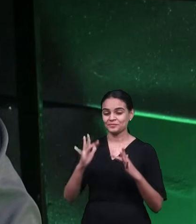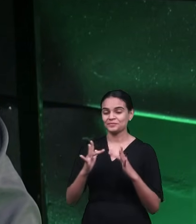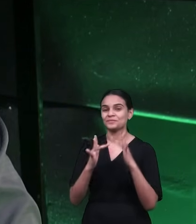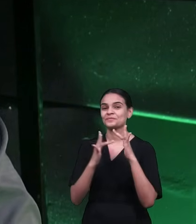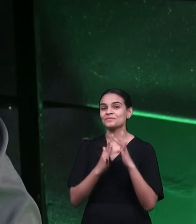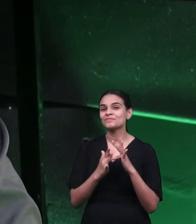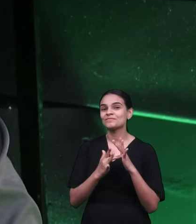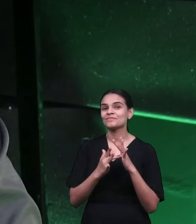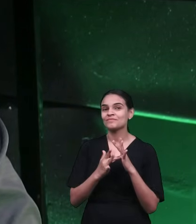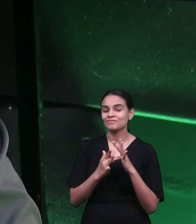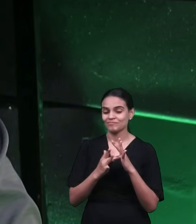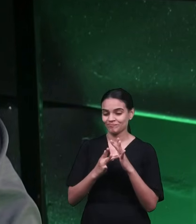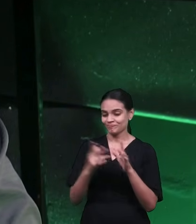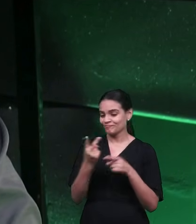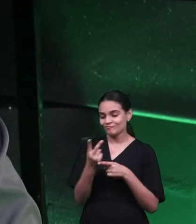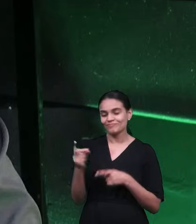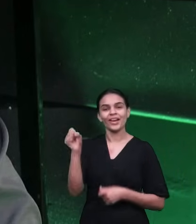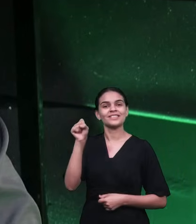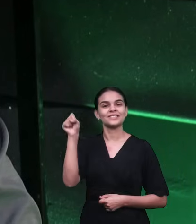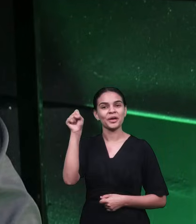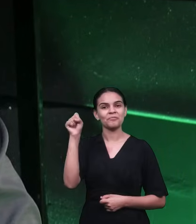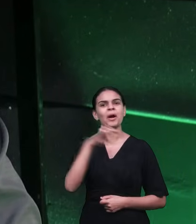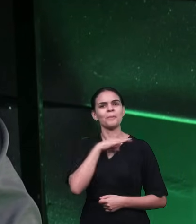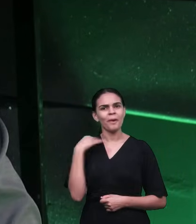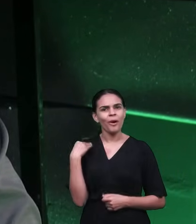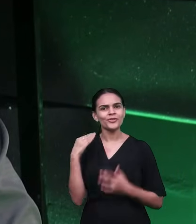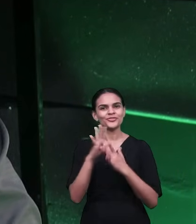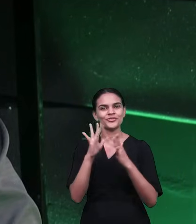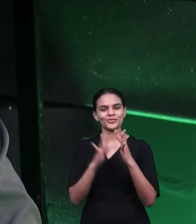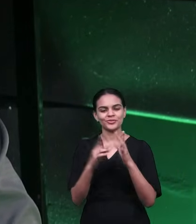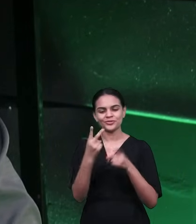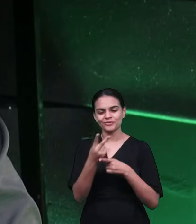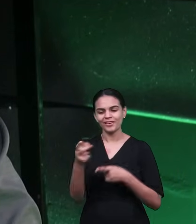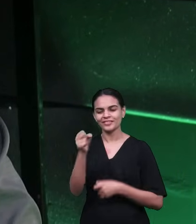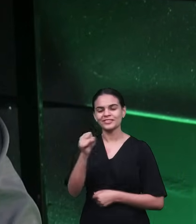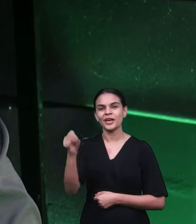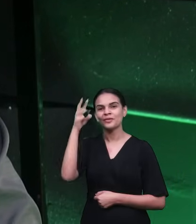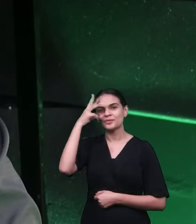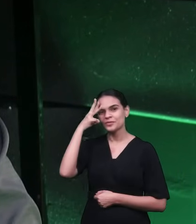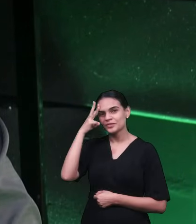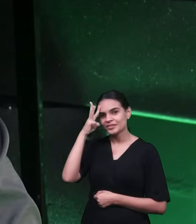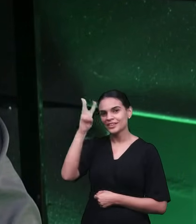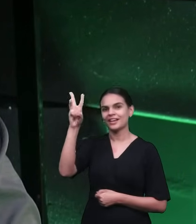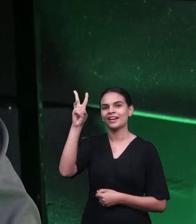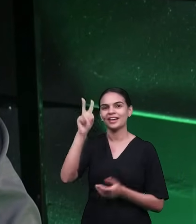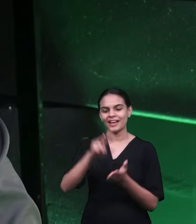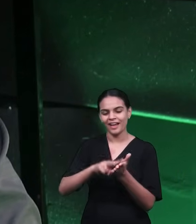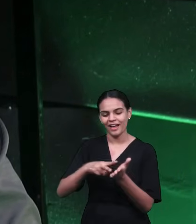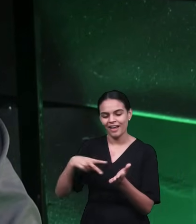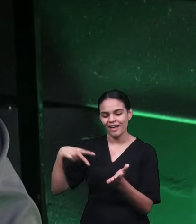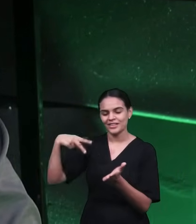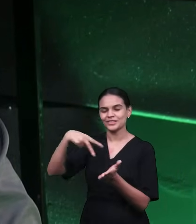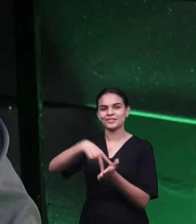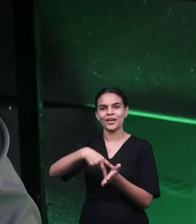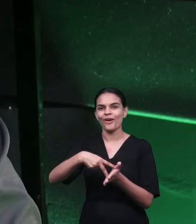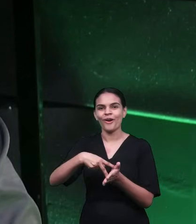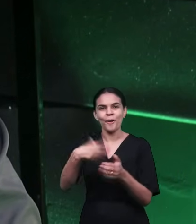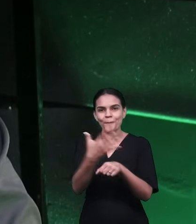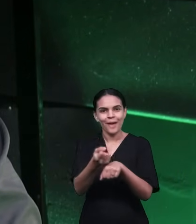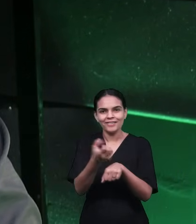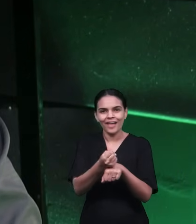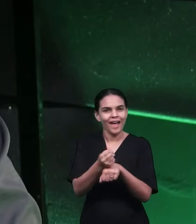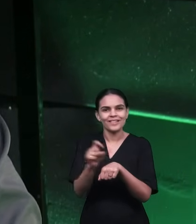Senhor, ele vence a morte e ele ressuscita ao terceiro dia. Sim. E ele ressuscita agora como substância. Justamente.